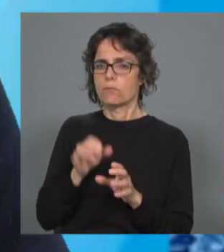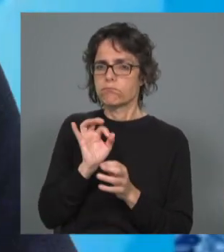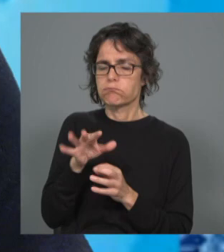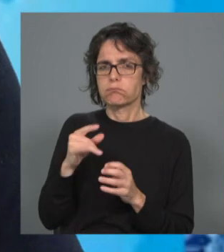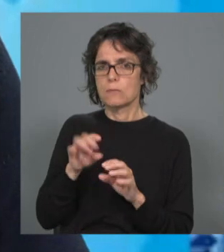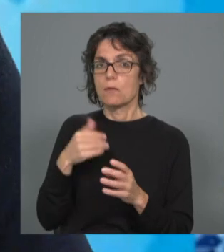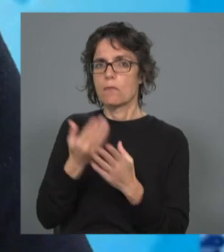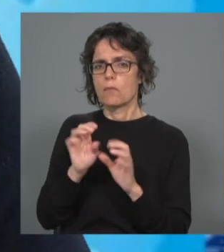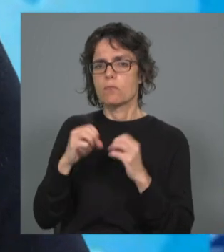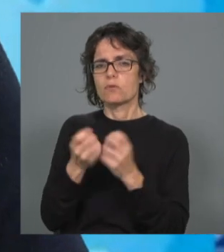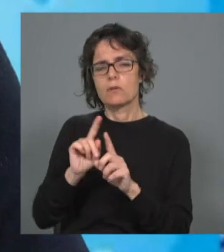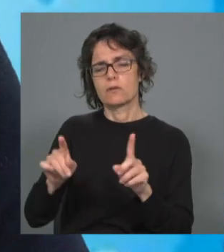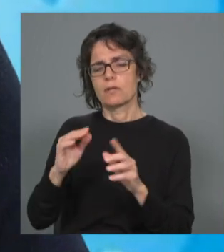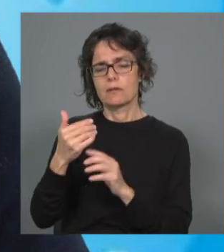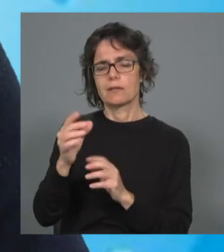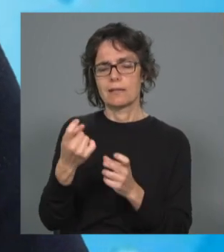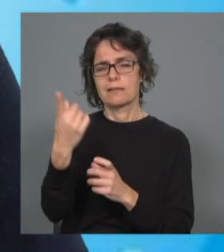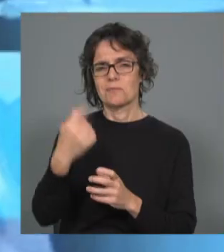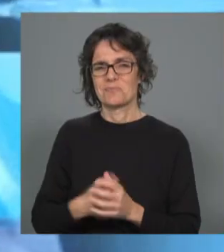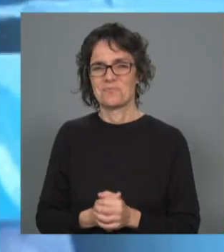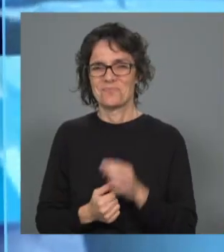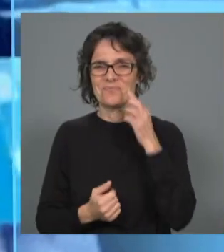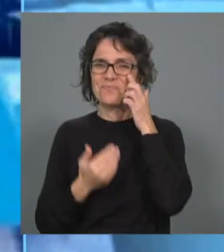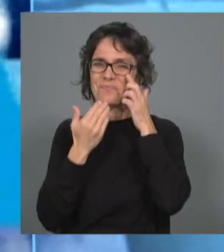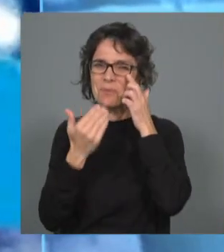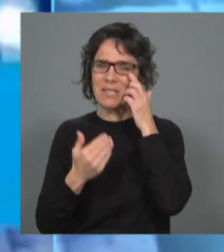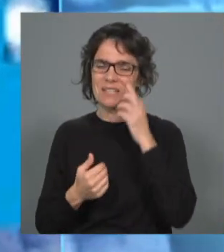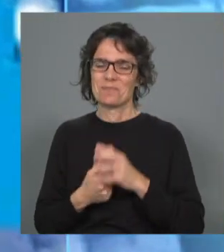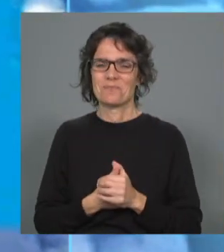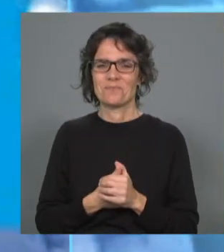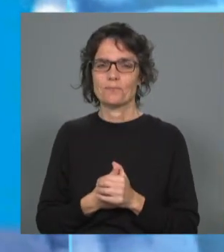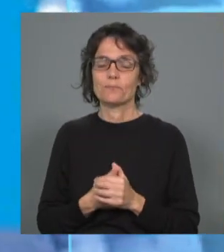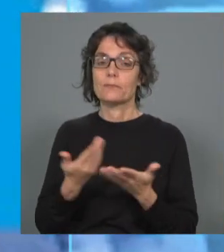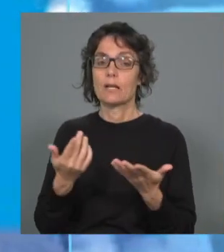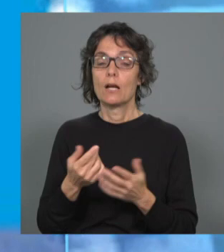uma sociedade diferente que bem precisamos. Muito bem, muito obrigado. Ficamos por